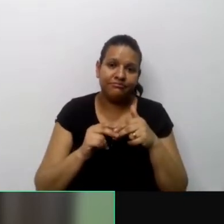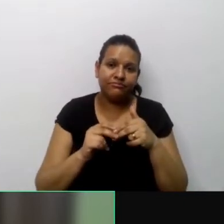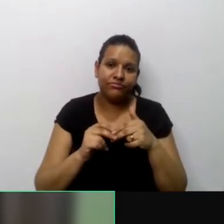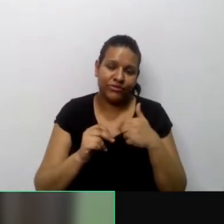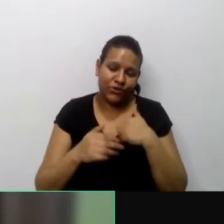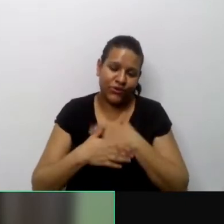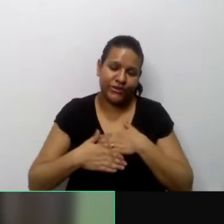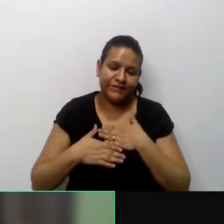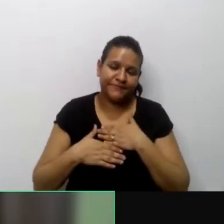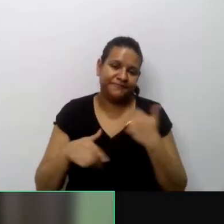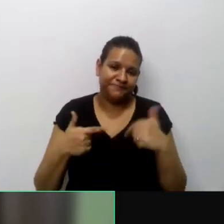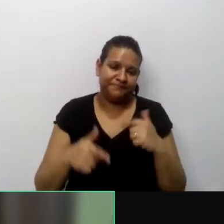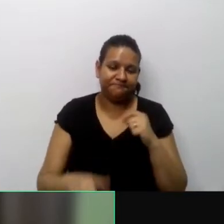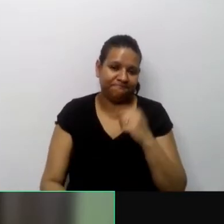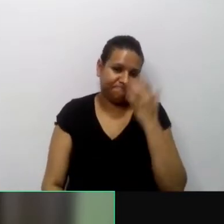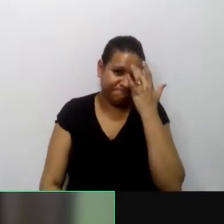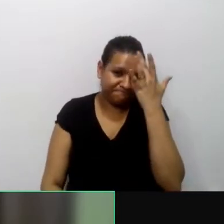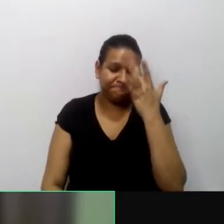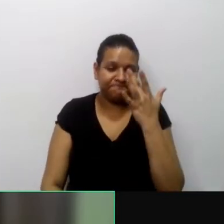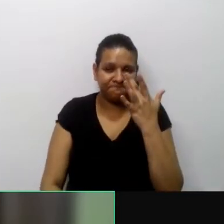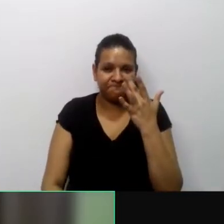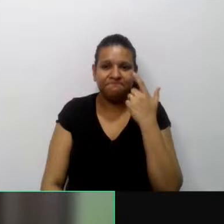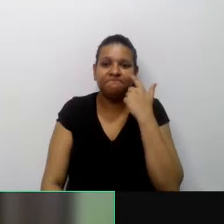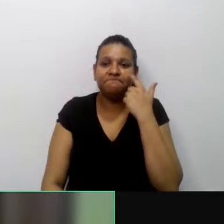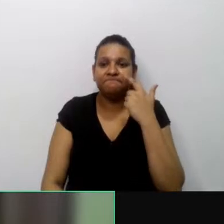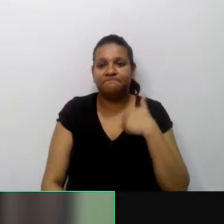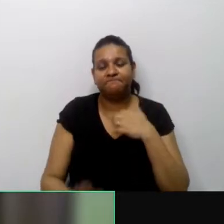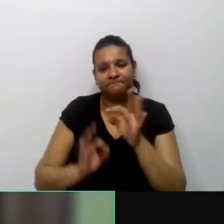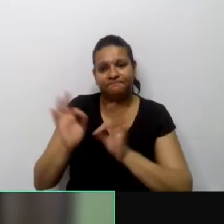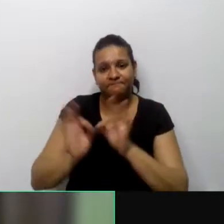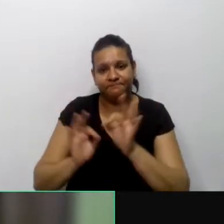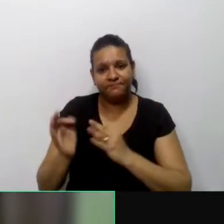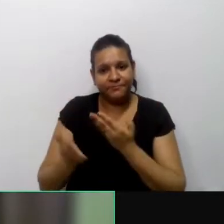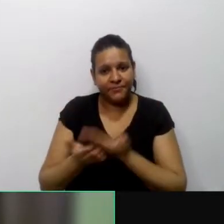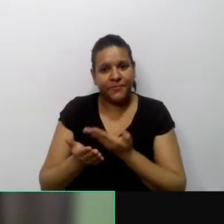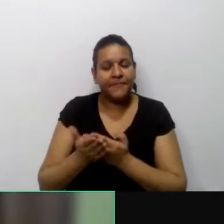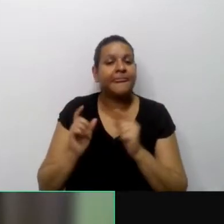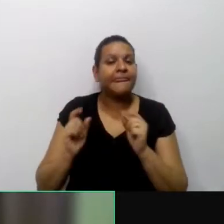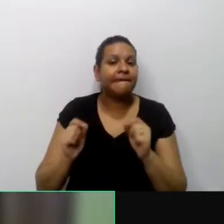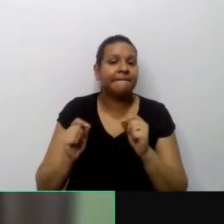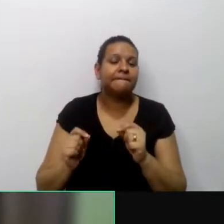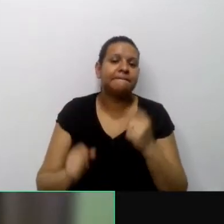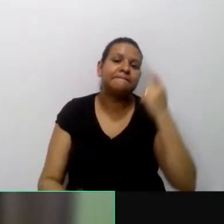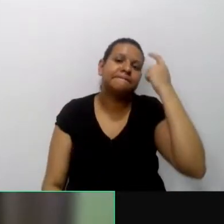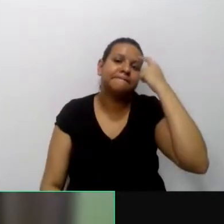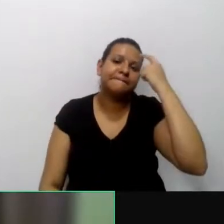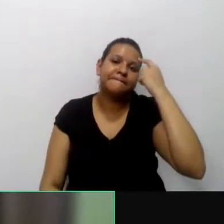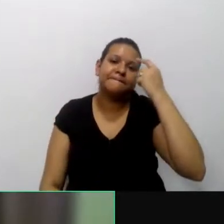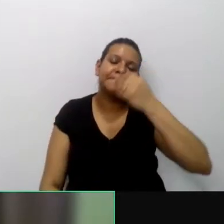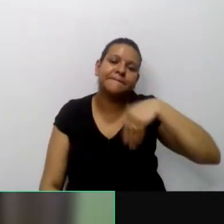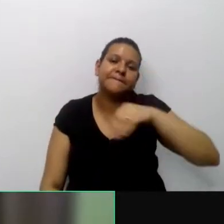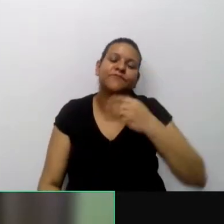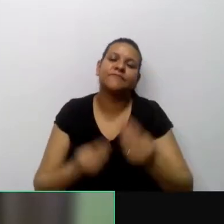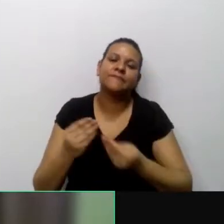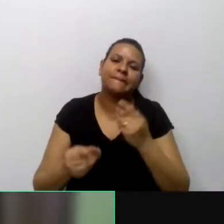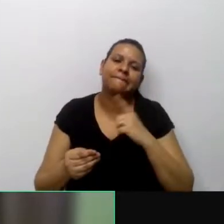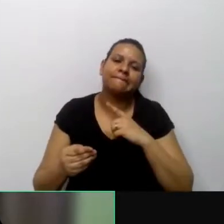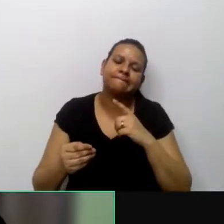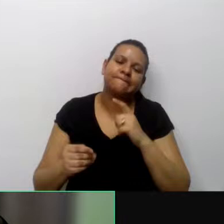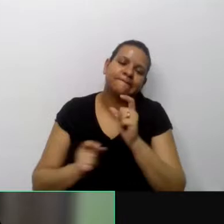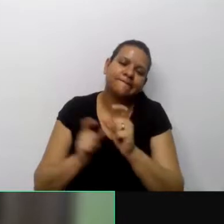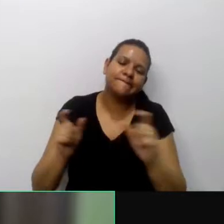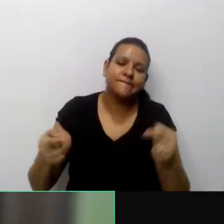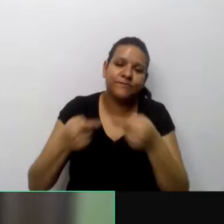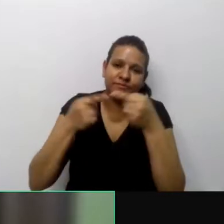de trabalhar também para facilitar o meu planejamento de aulas é sempre pensar nos cognatos, né? A gente tem uma tendência,